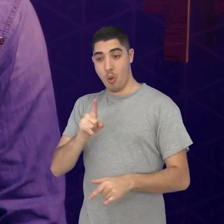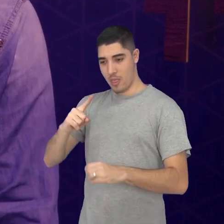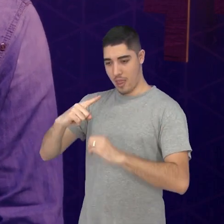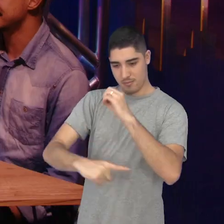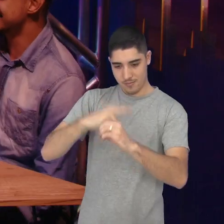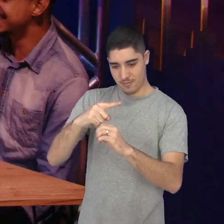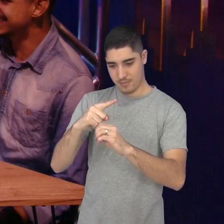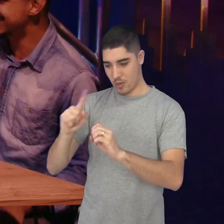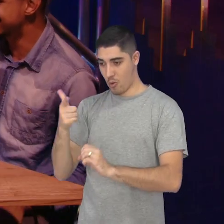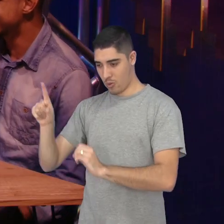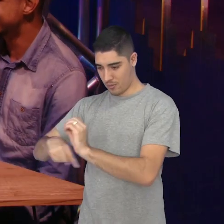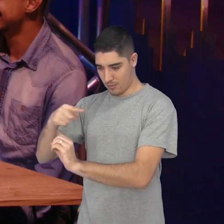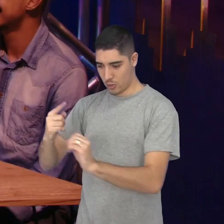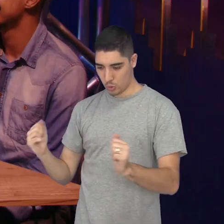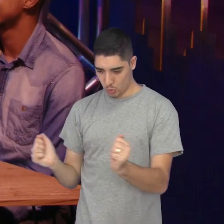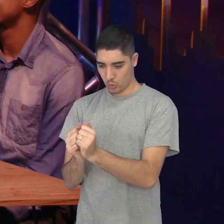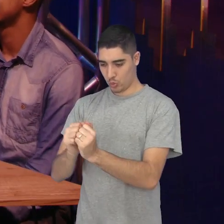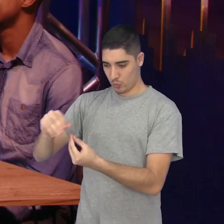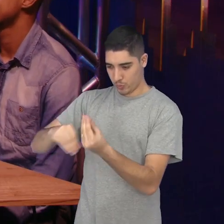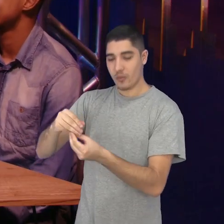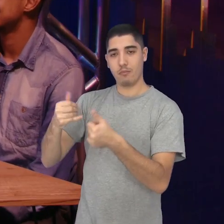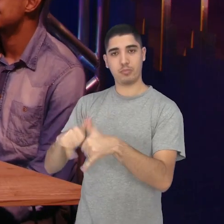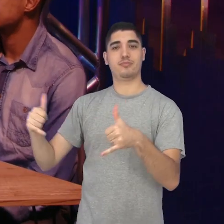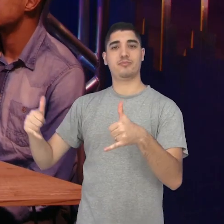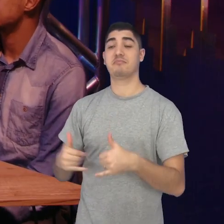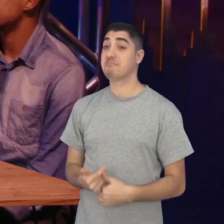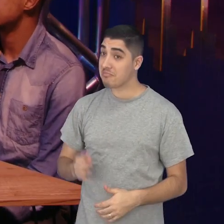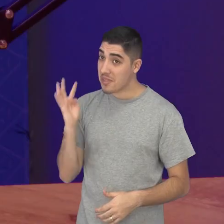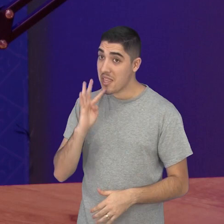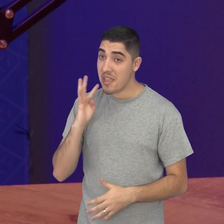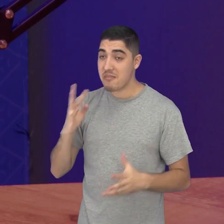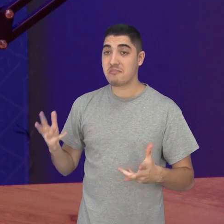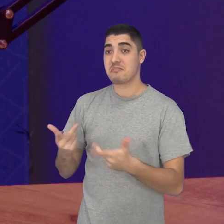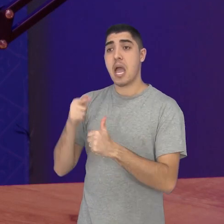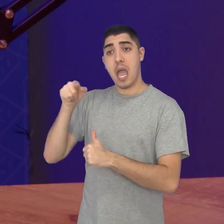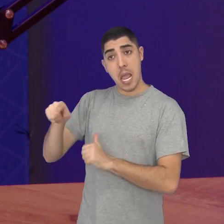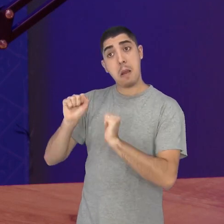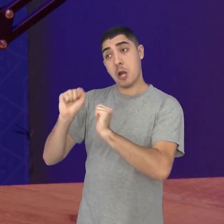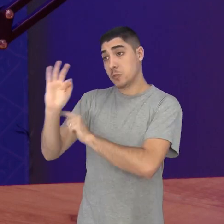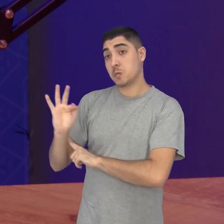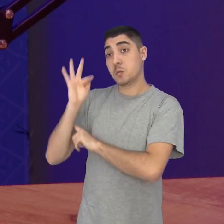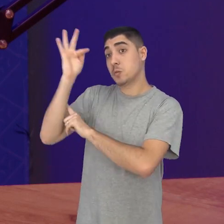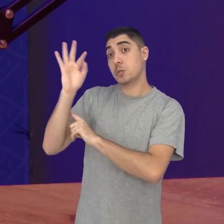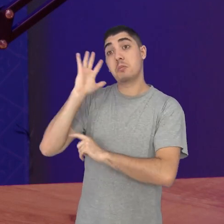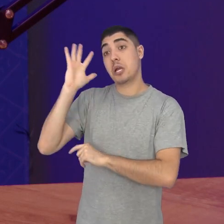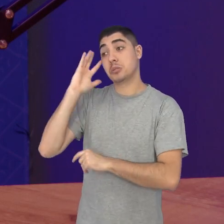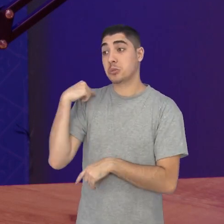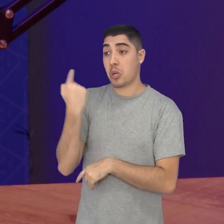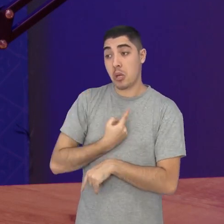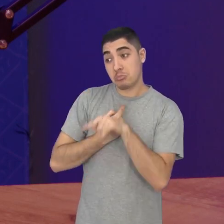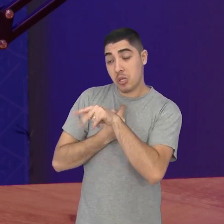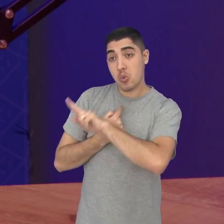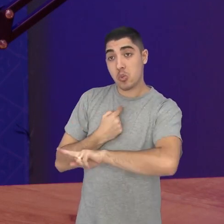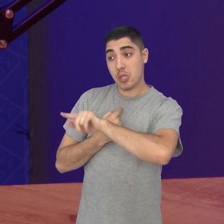resumo. É isso. Não, mas que legal, Samuel. É uma notícia muito boa e pode ser, né, uma alternativa futuramente pra gente,